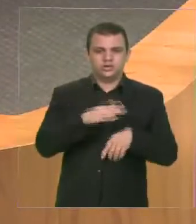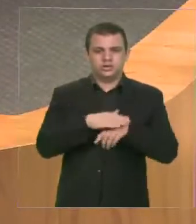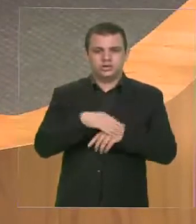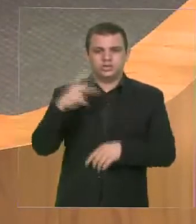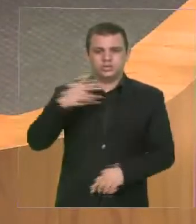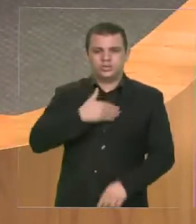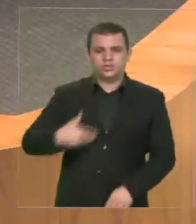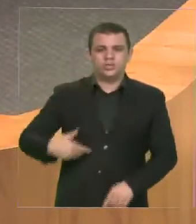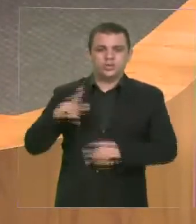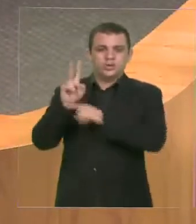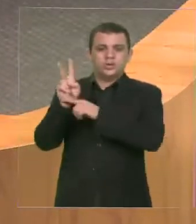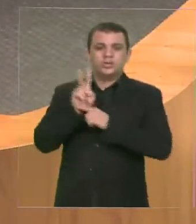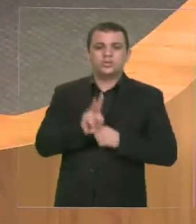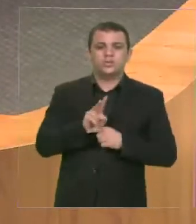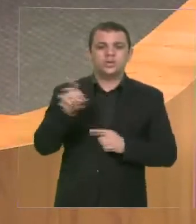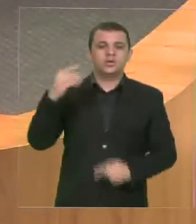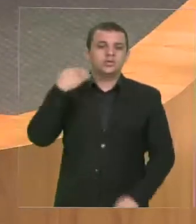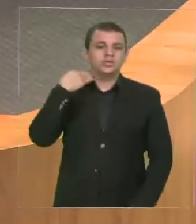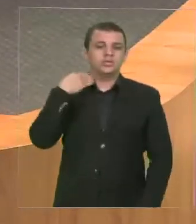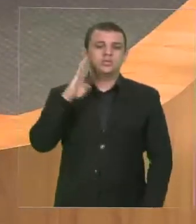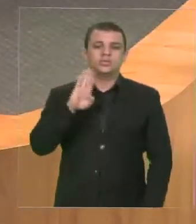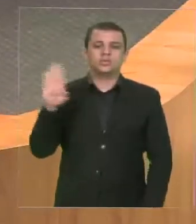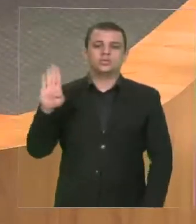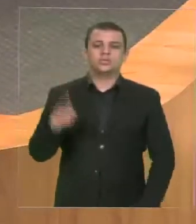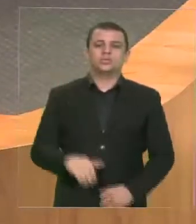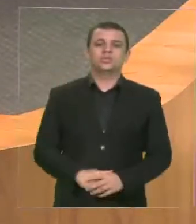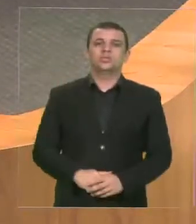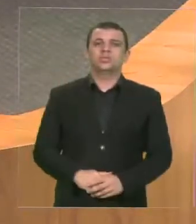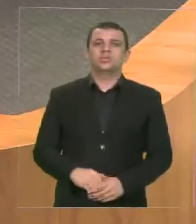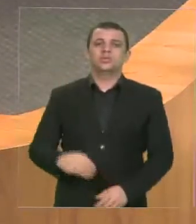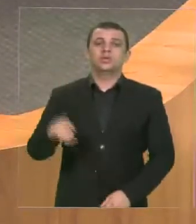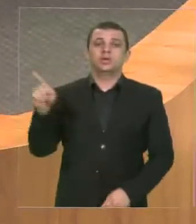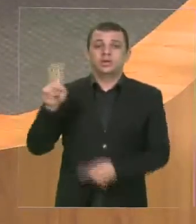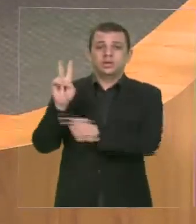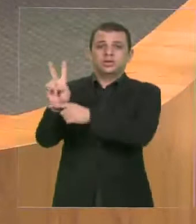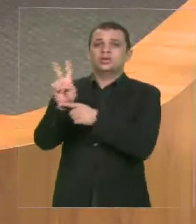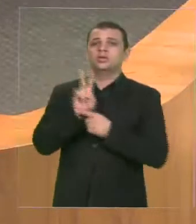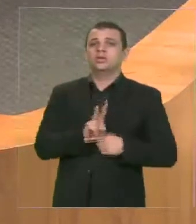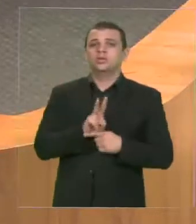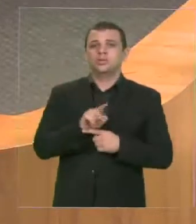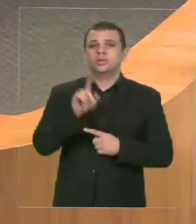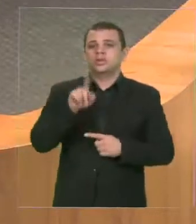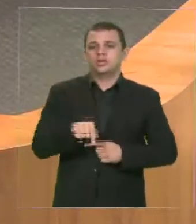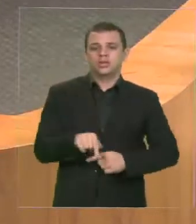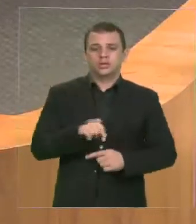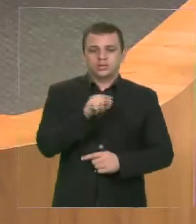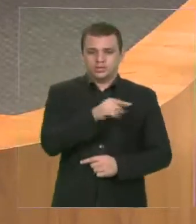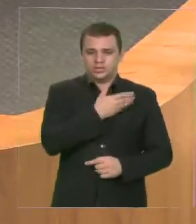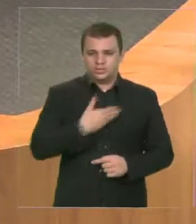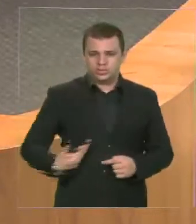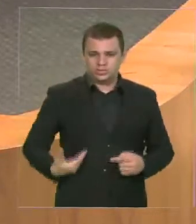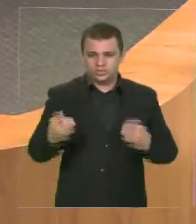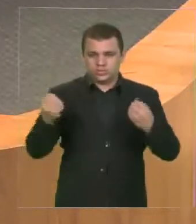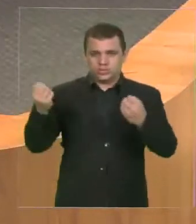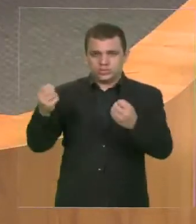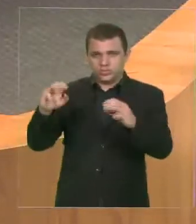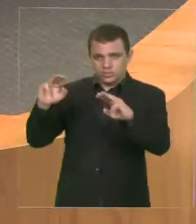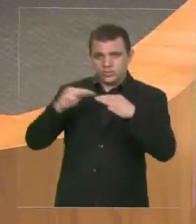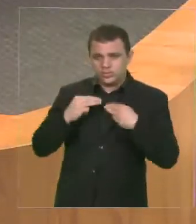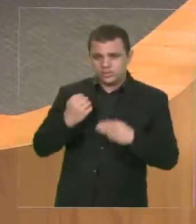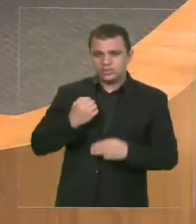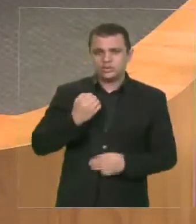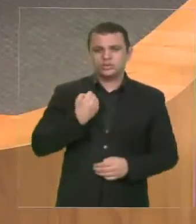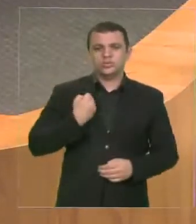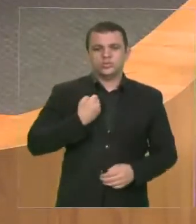Maranhão junto ao Banco do Brasil. Empréstimo este que, segundo a mensagem governamental de número